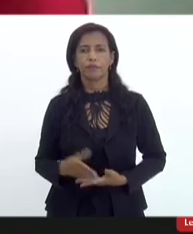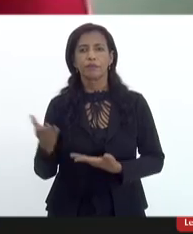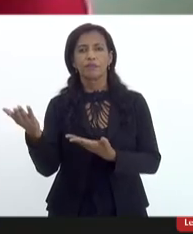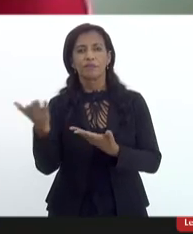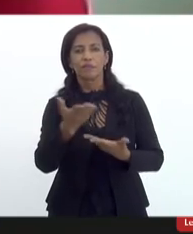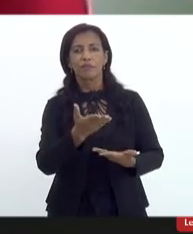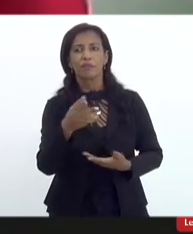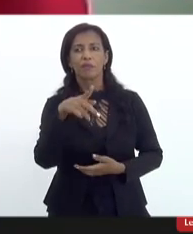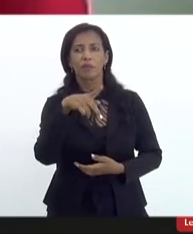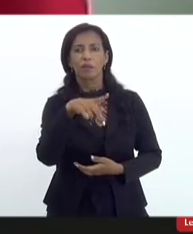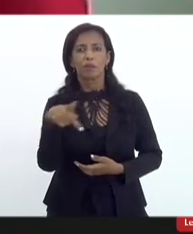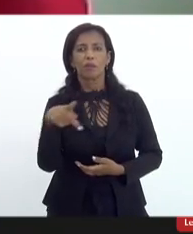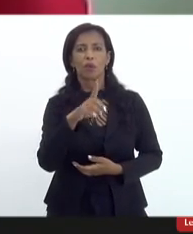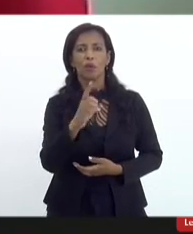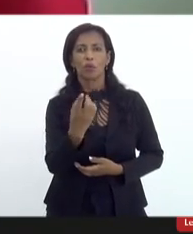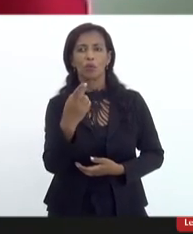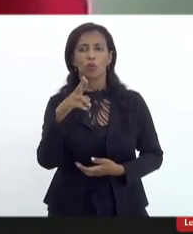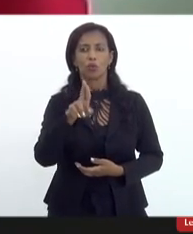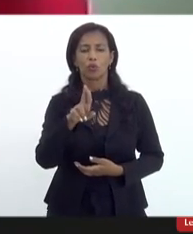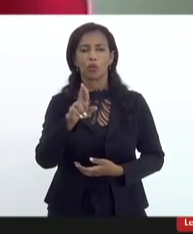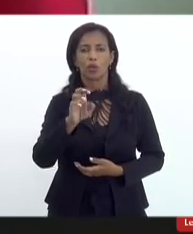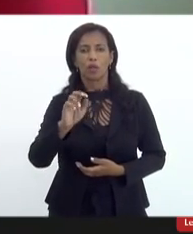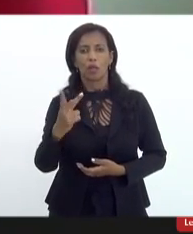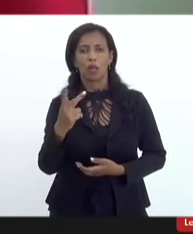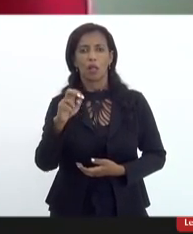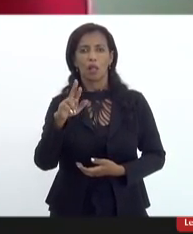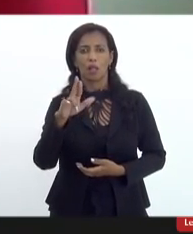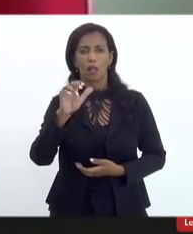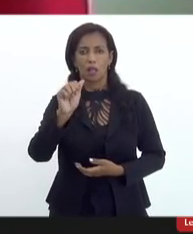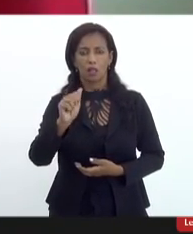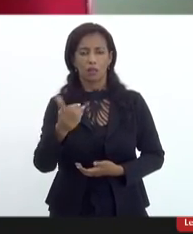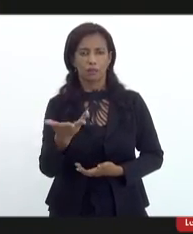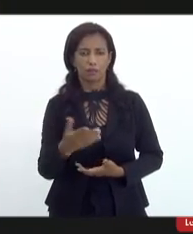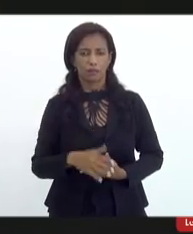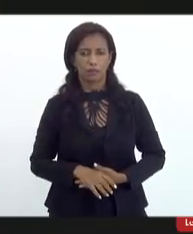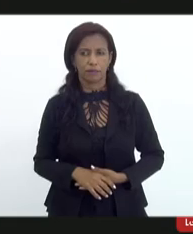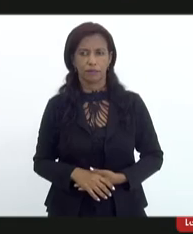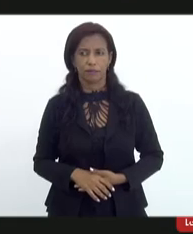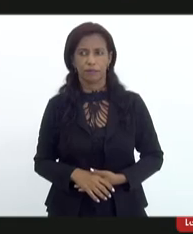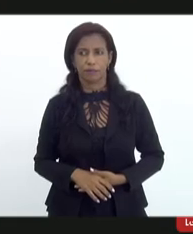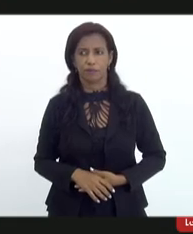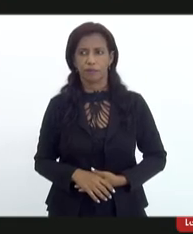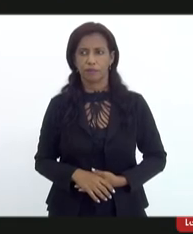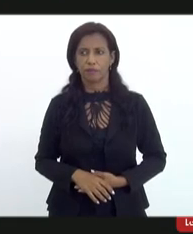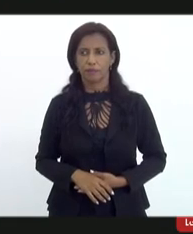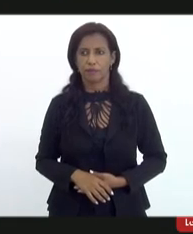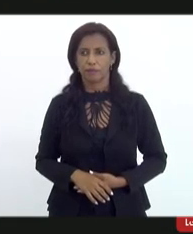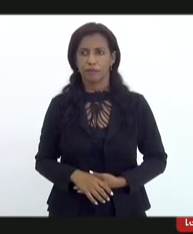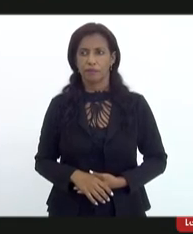queridíssima professora doutora Helena Teodoro, para as suas considerações finais.